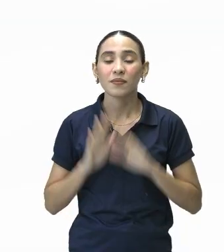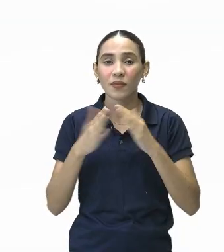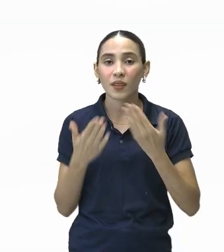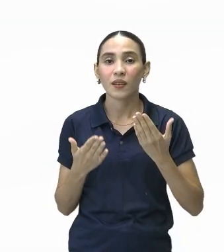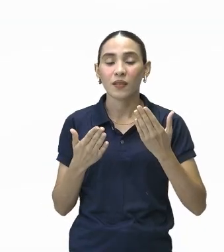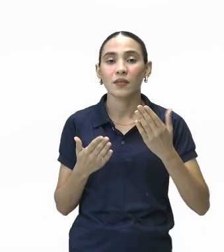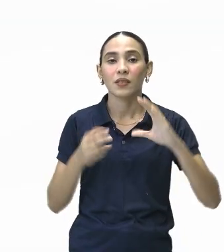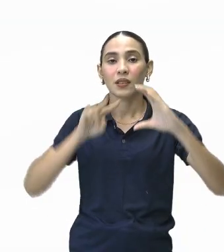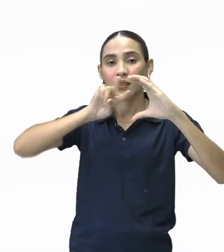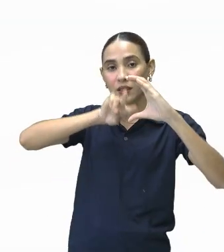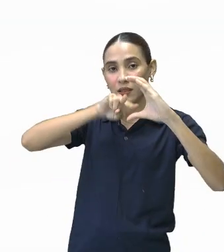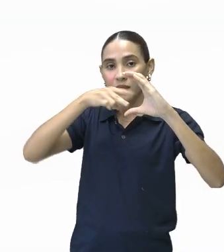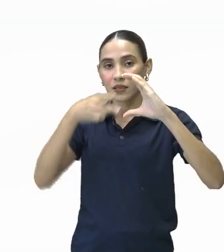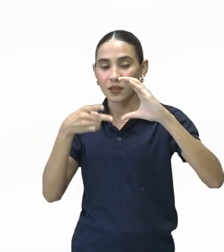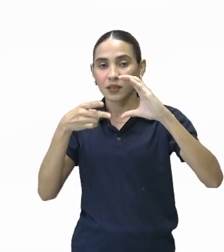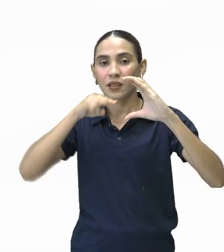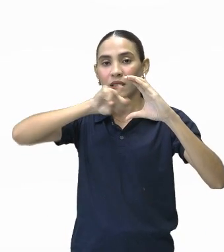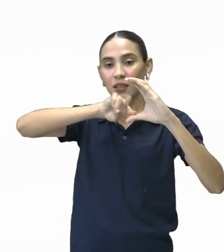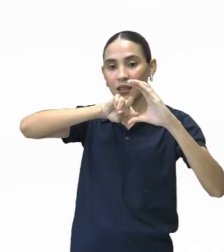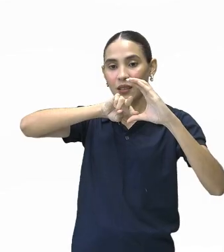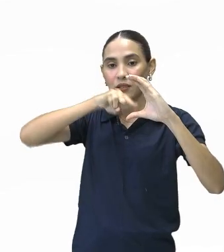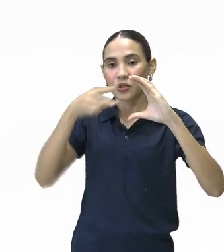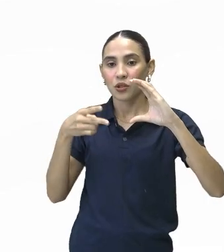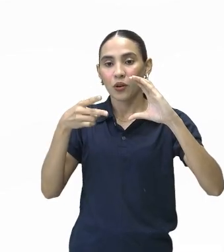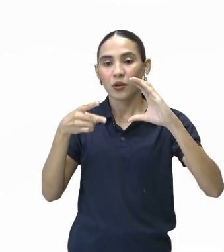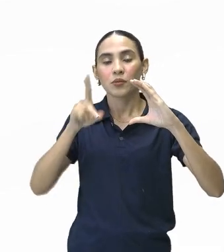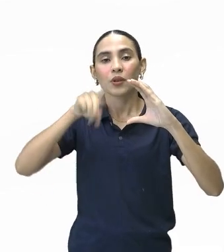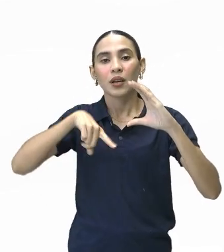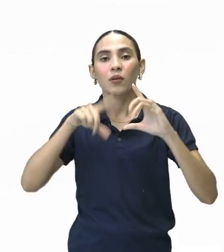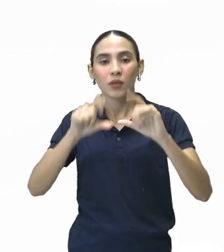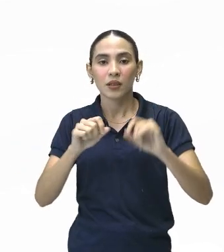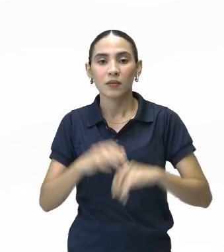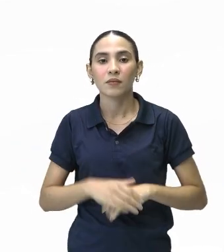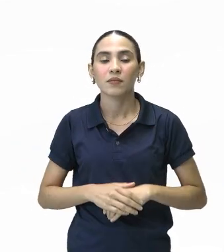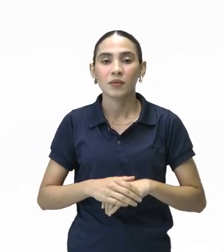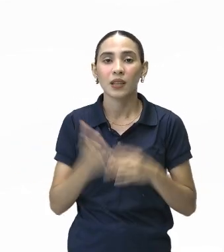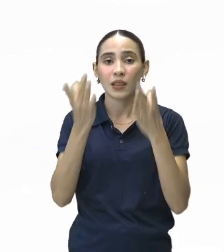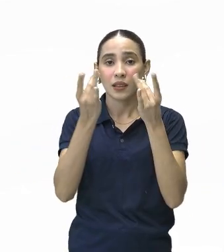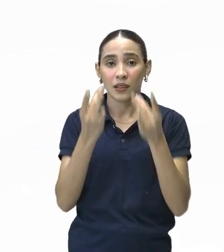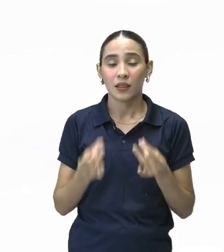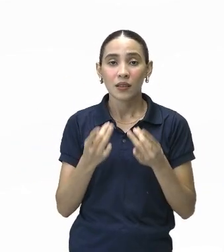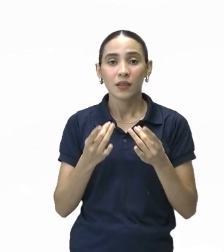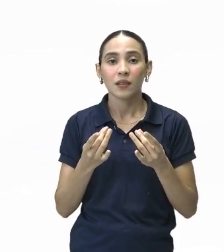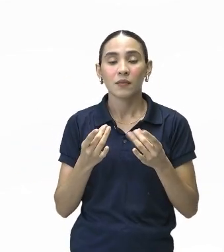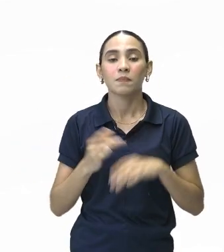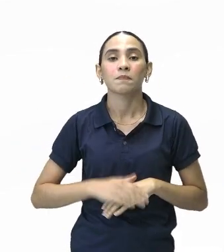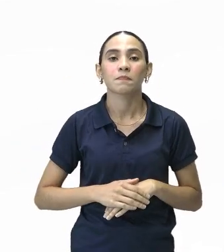Então, o genótipo, que eu acabei de falar para vocês, ele é a decodificação